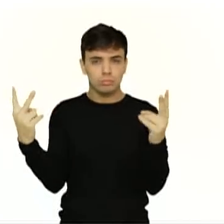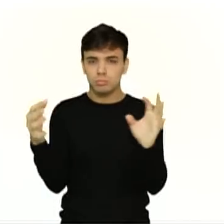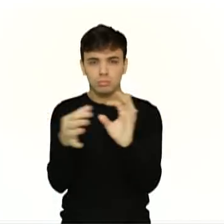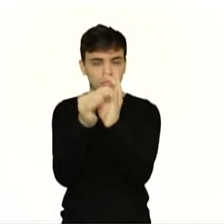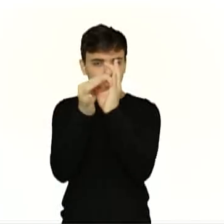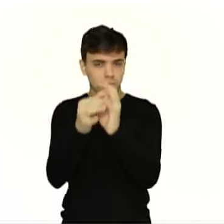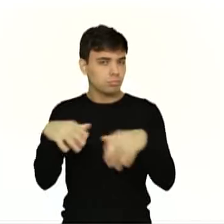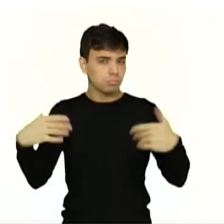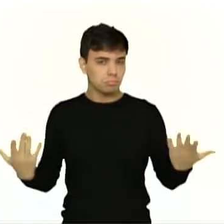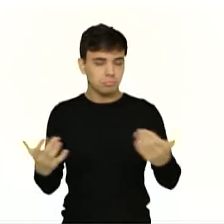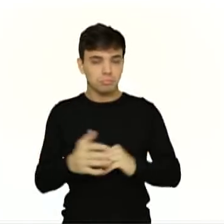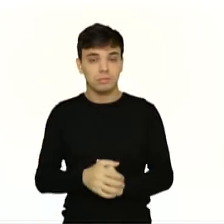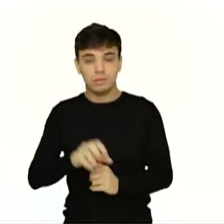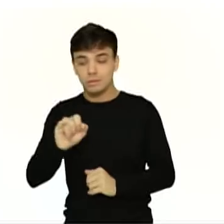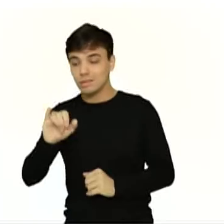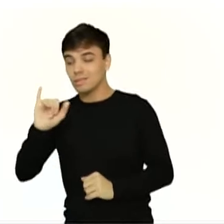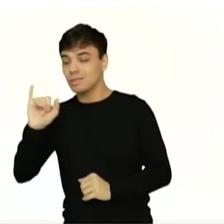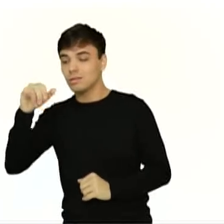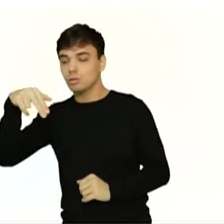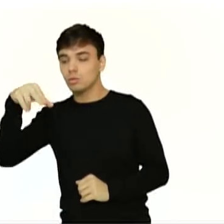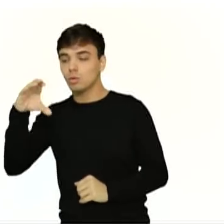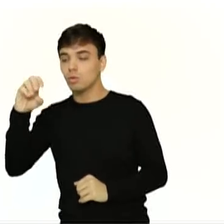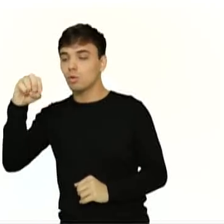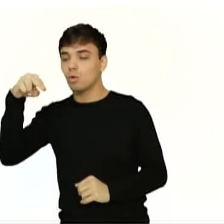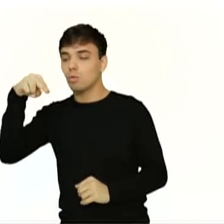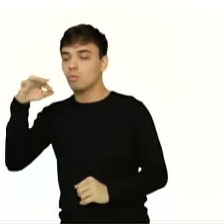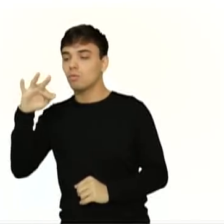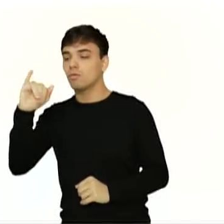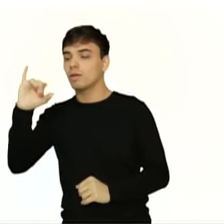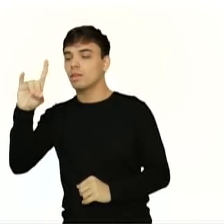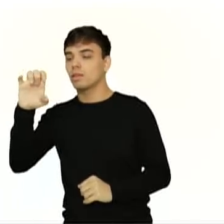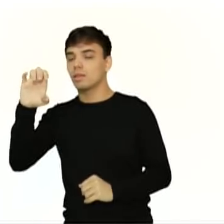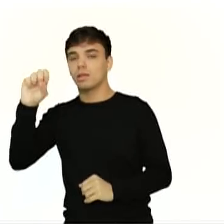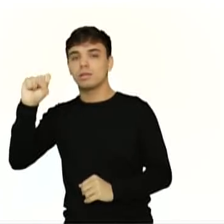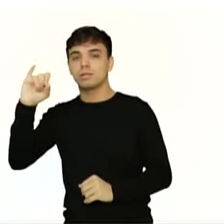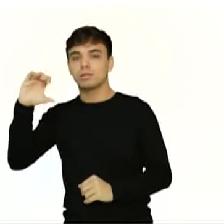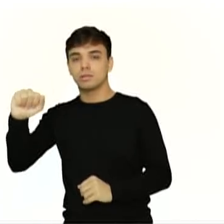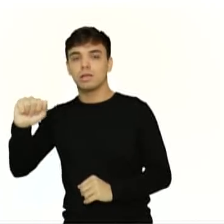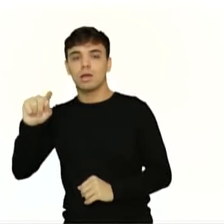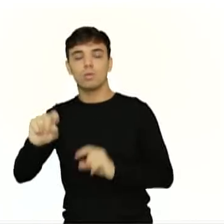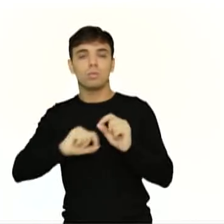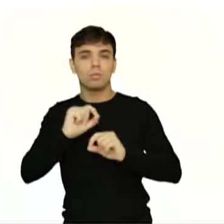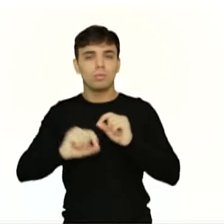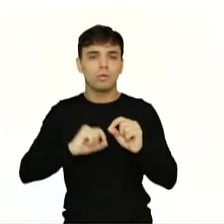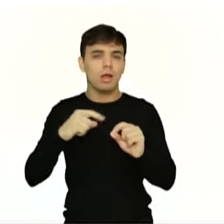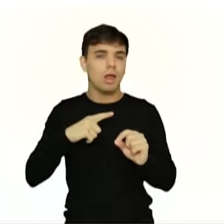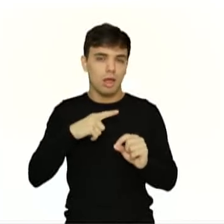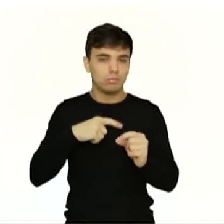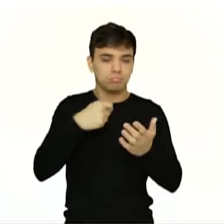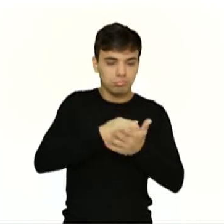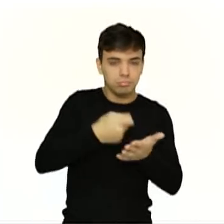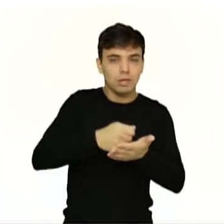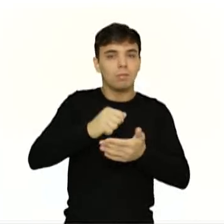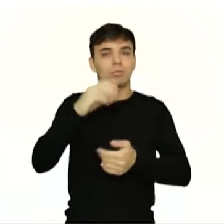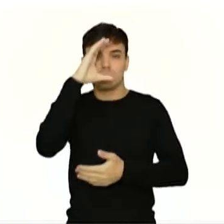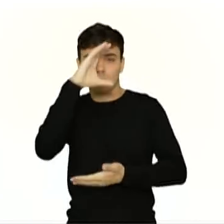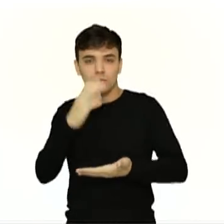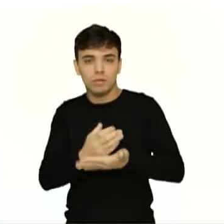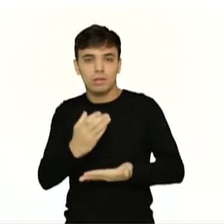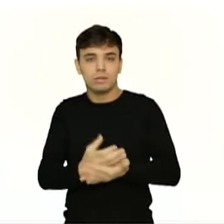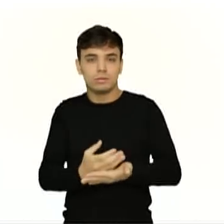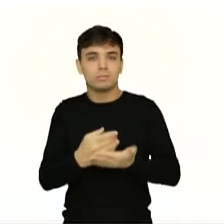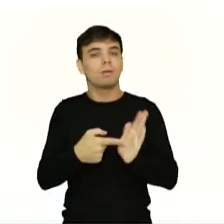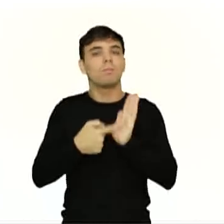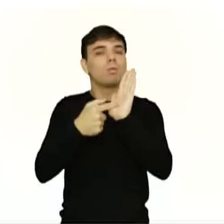pegar inconfidência, o que quer dizer? Falta, abuso de confiança, revelação de segredo, indiscrição.